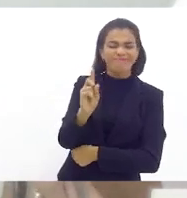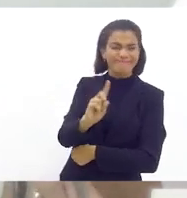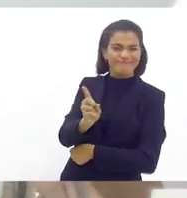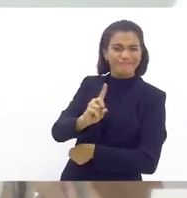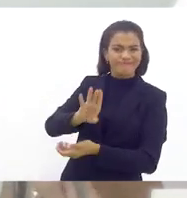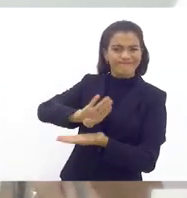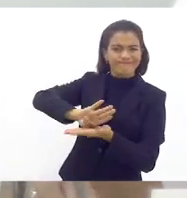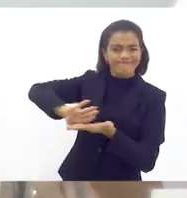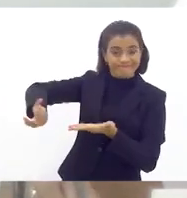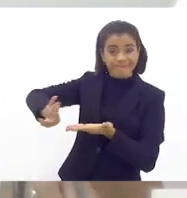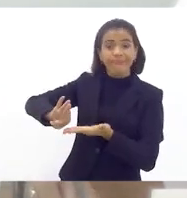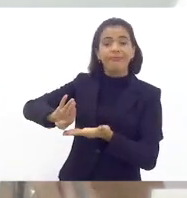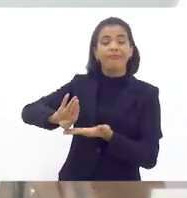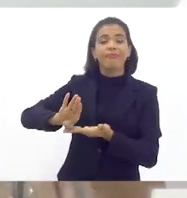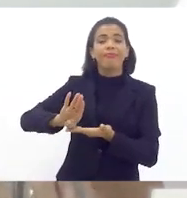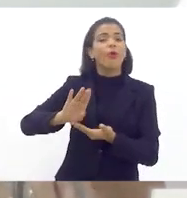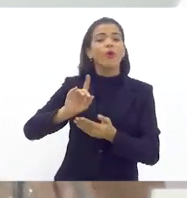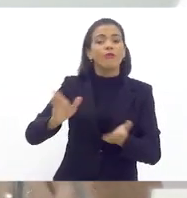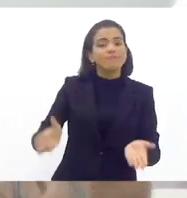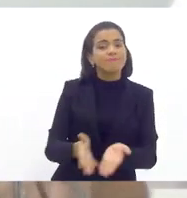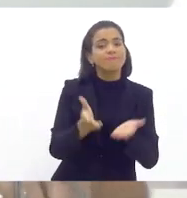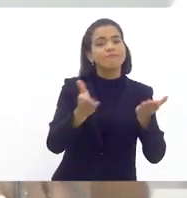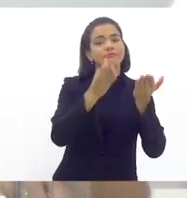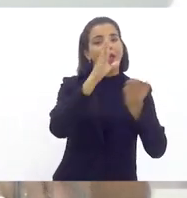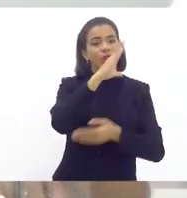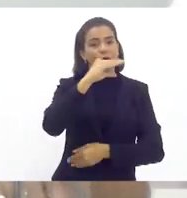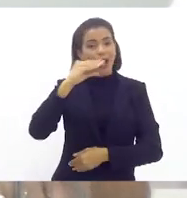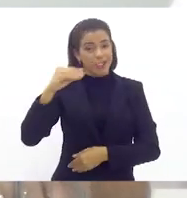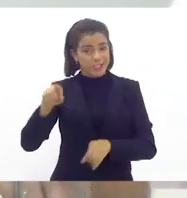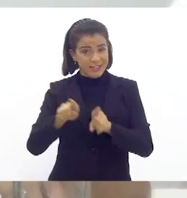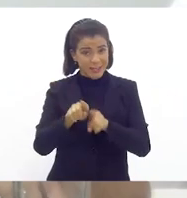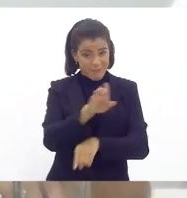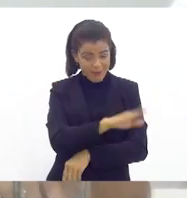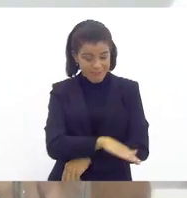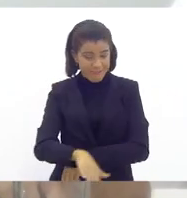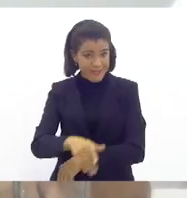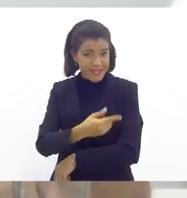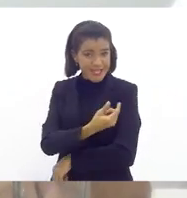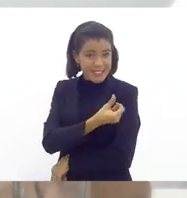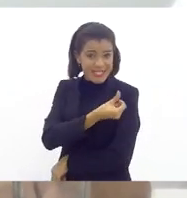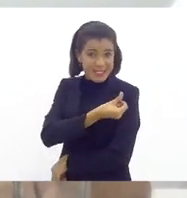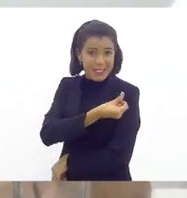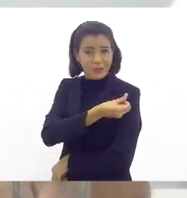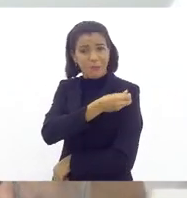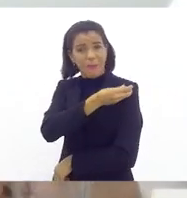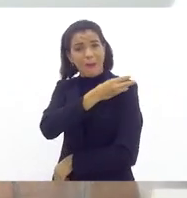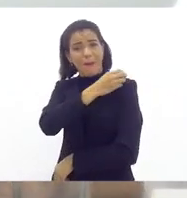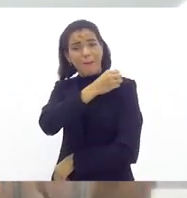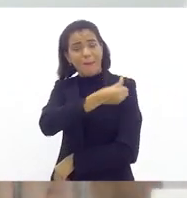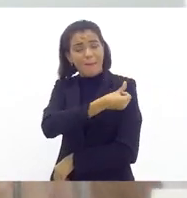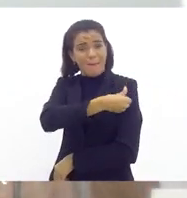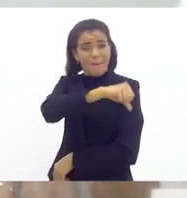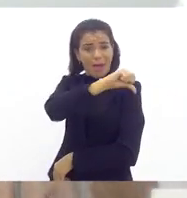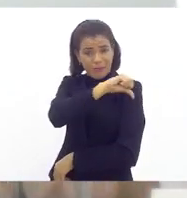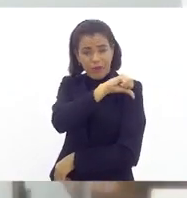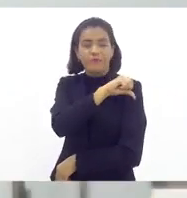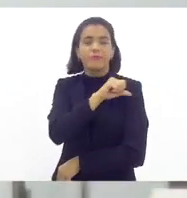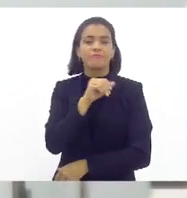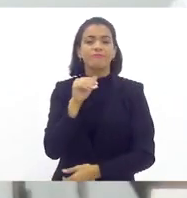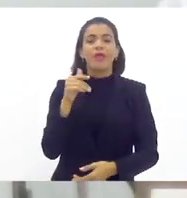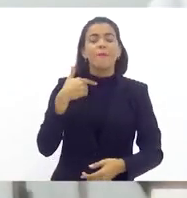elas fazem com que os adolescentes, as crianças, que têm até do sexto ano em diante, eles tenham mais